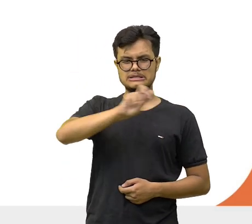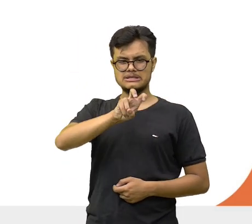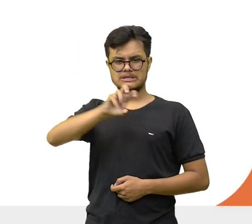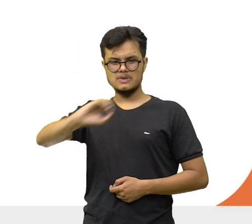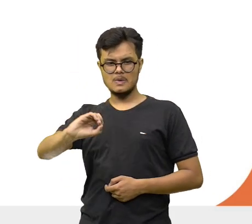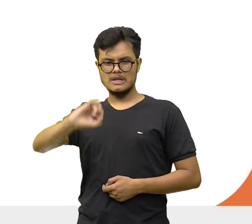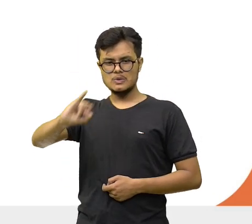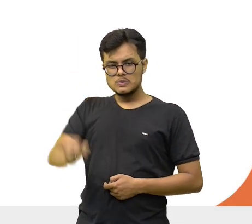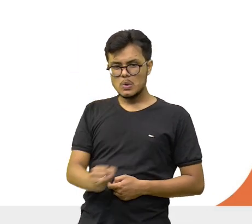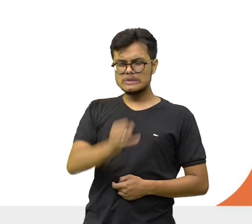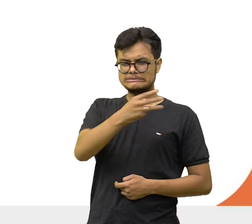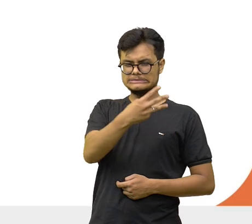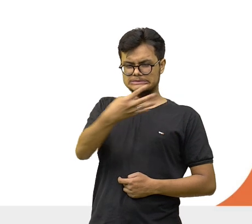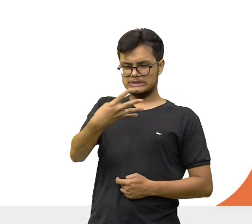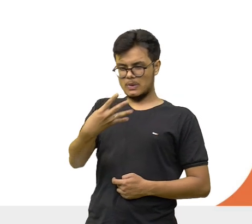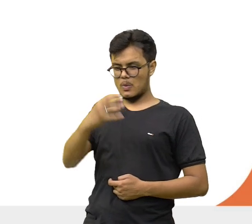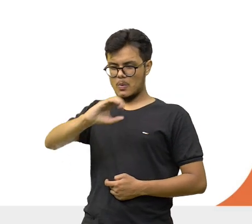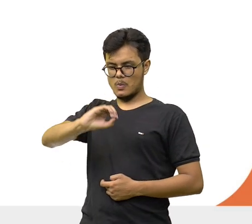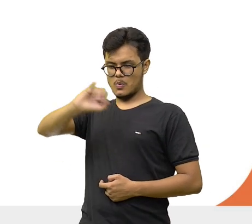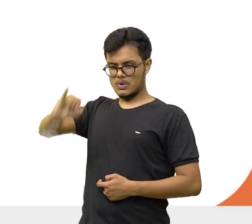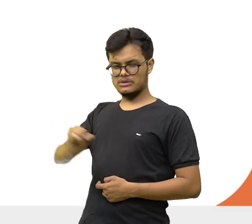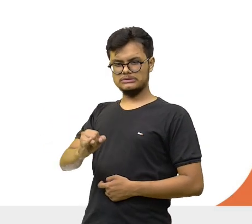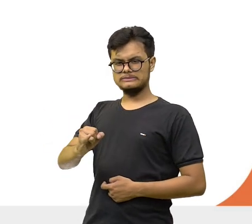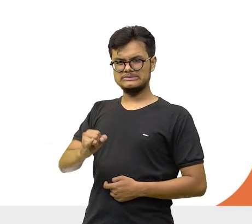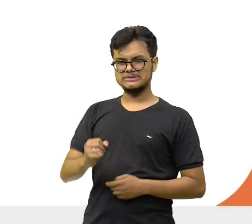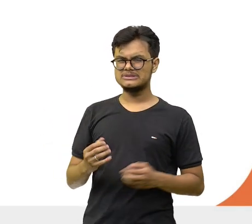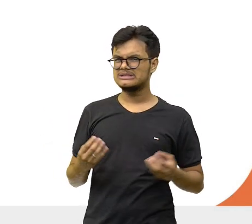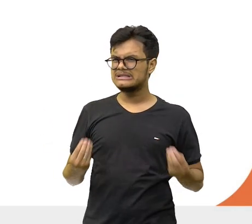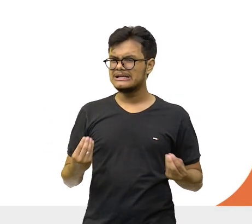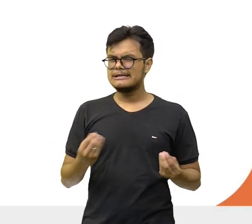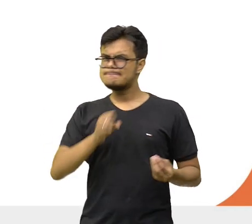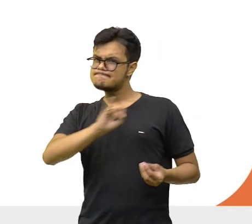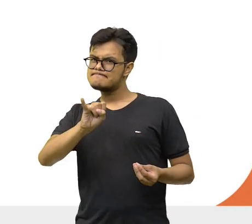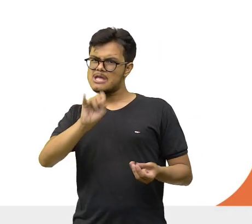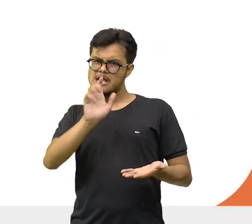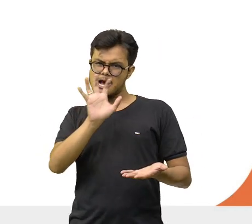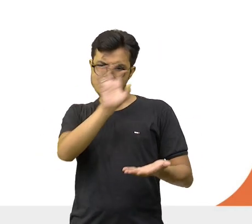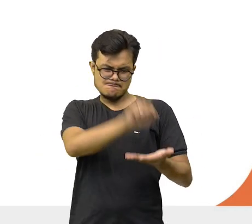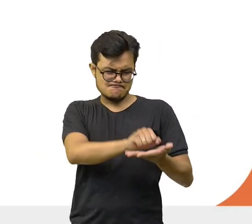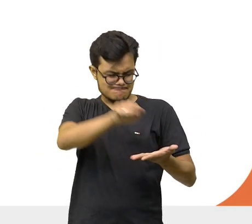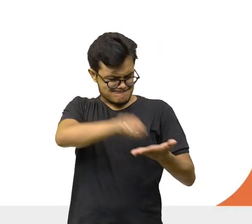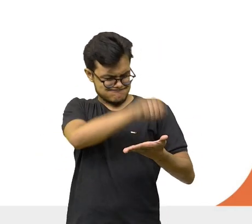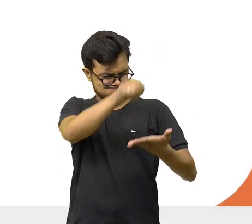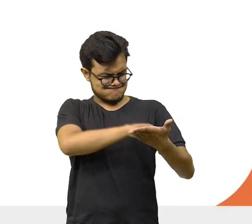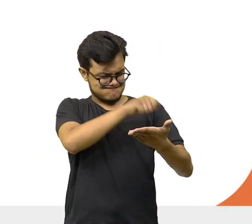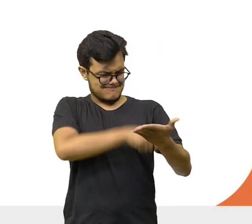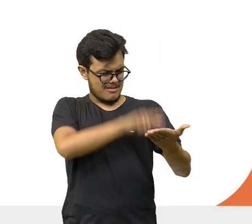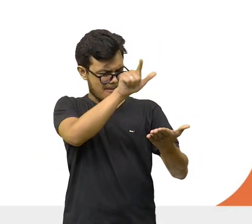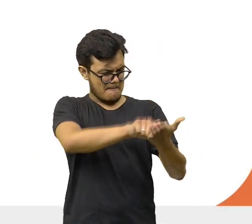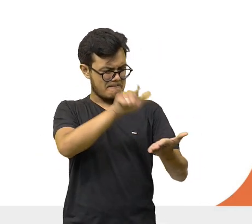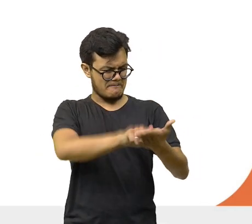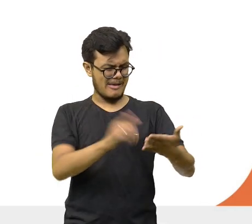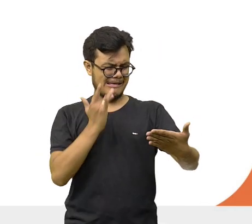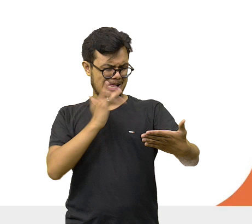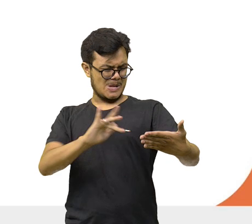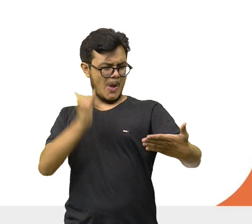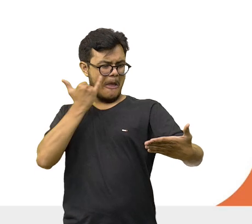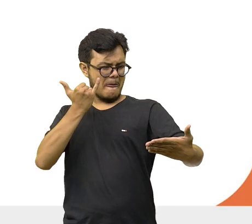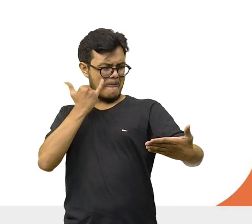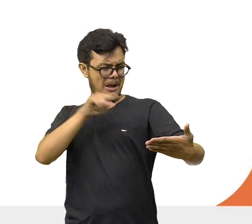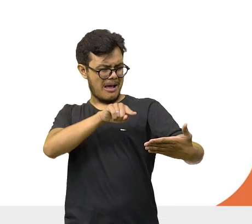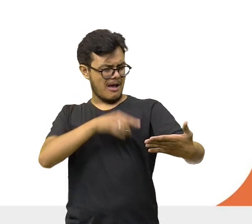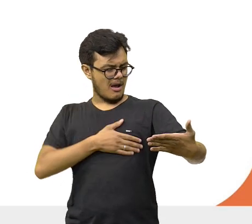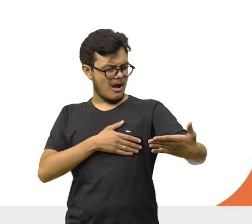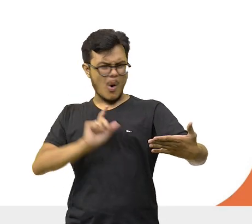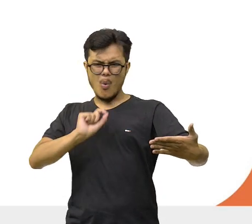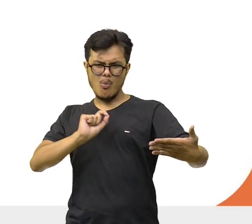joules, anotando em um pedaço de papel, mas não sabe a que